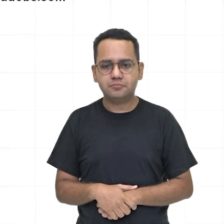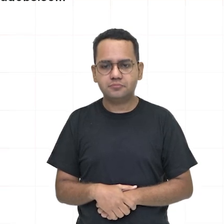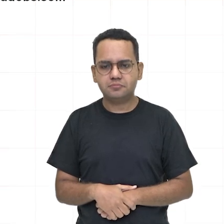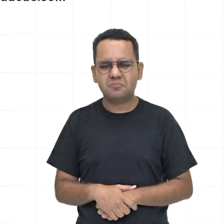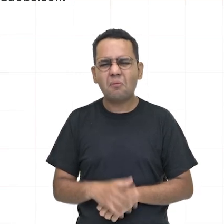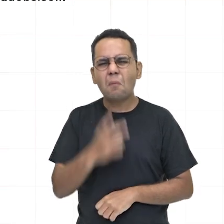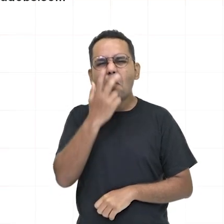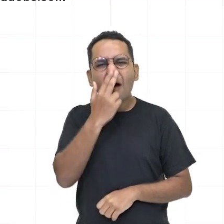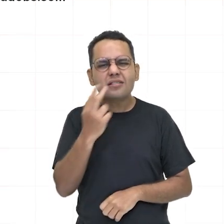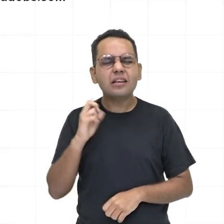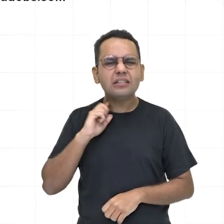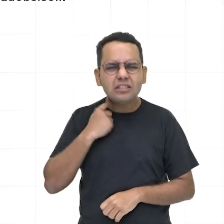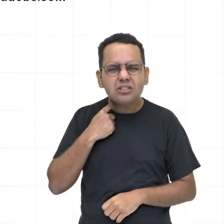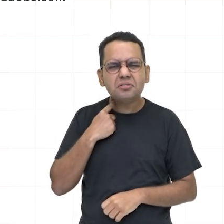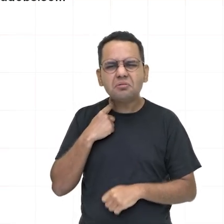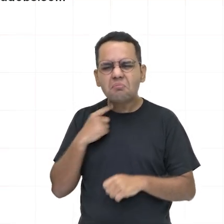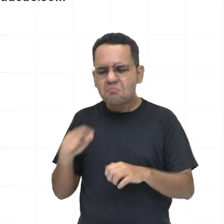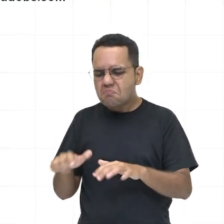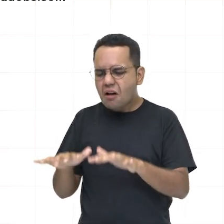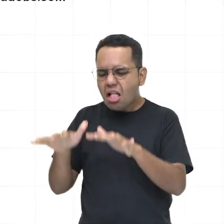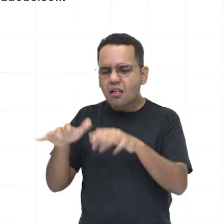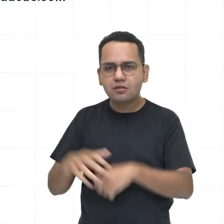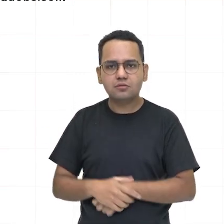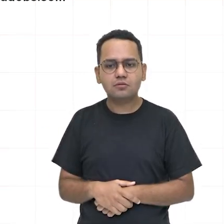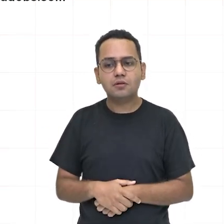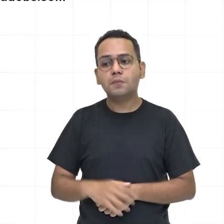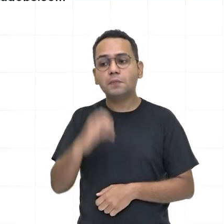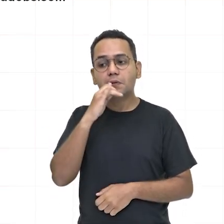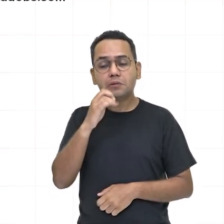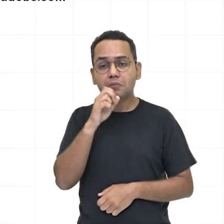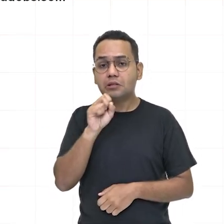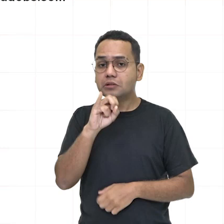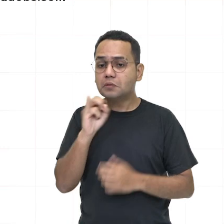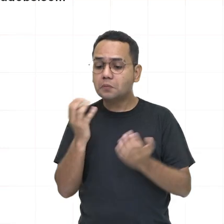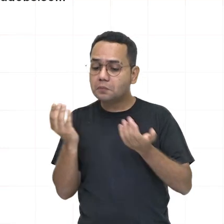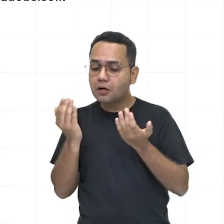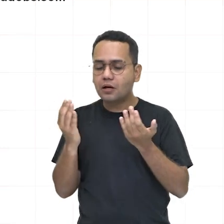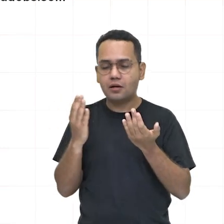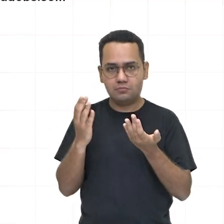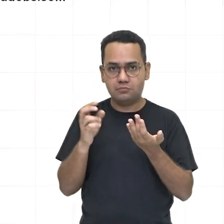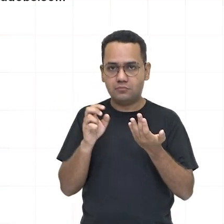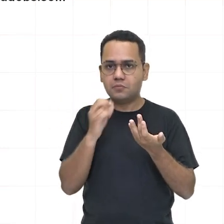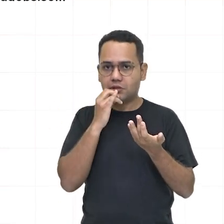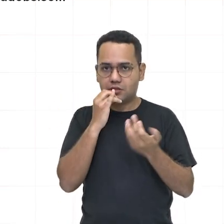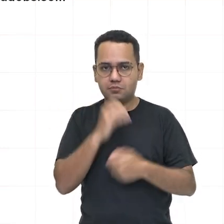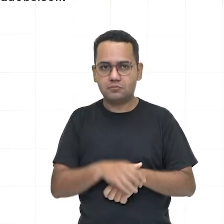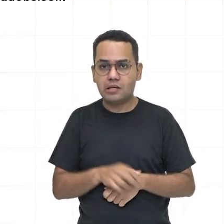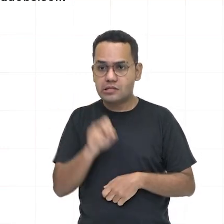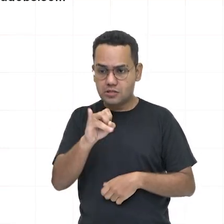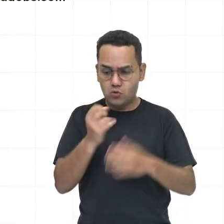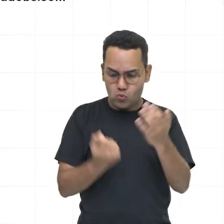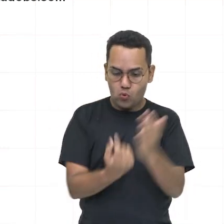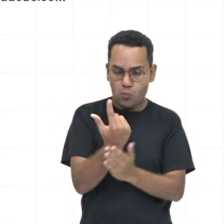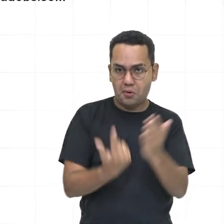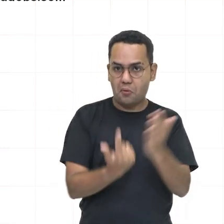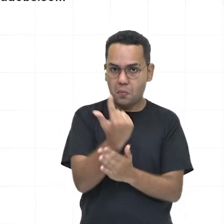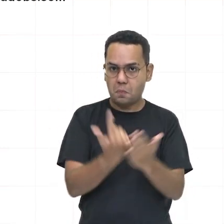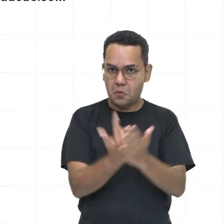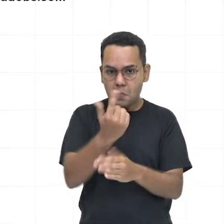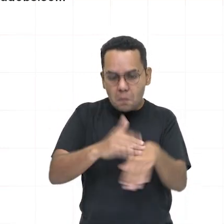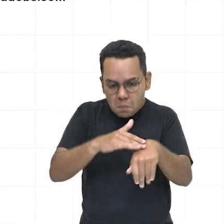um lixão. Ou seja, quanto maior é o consumo, maior também é o descarte do que é consumido,